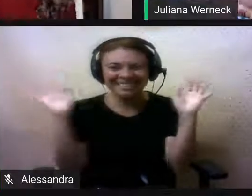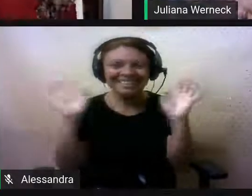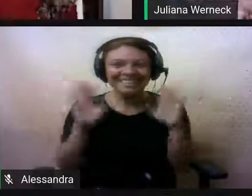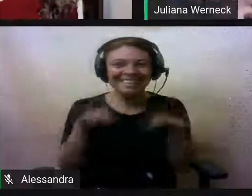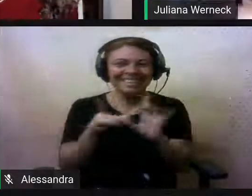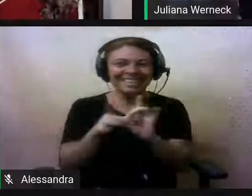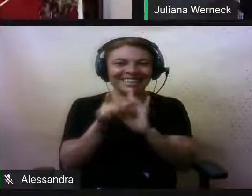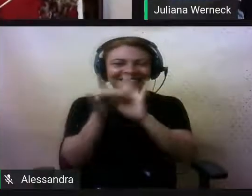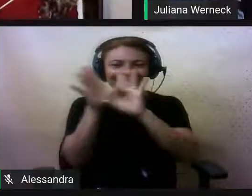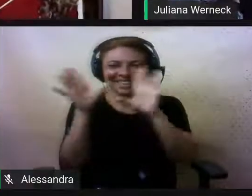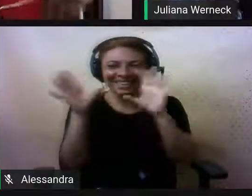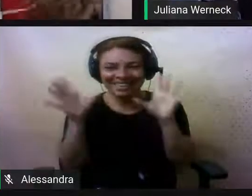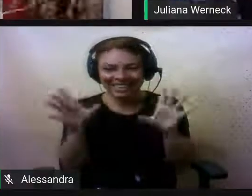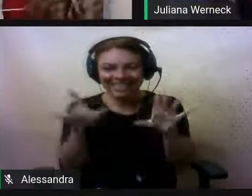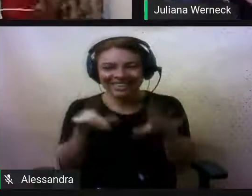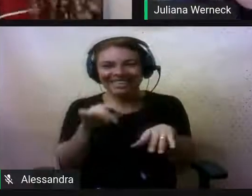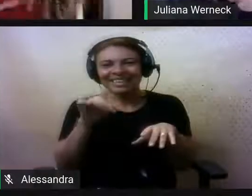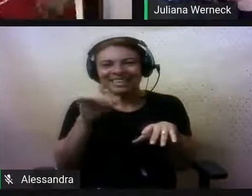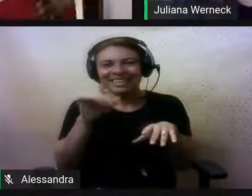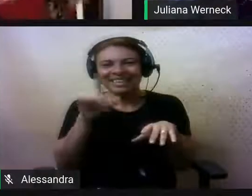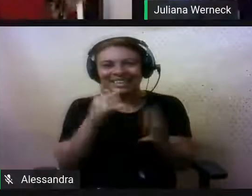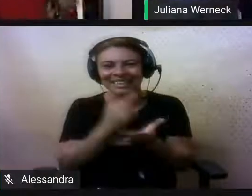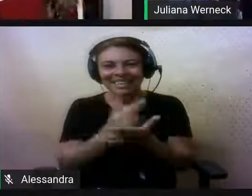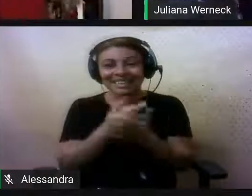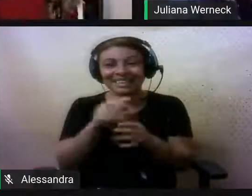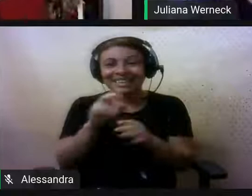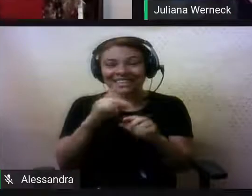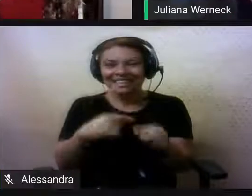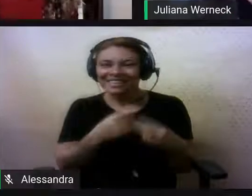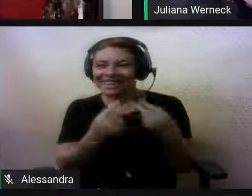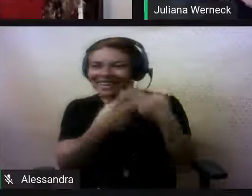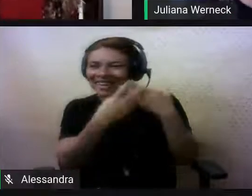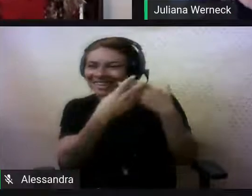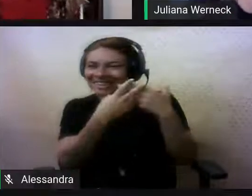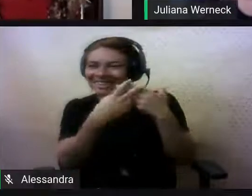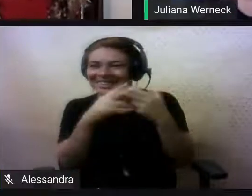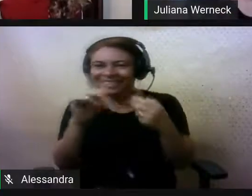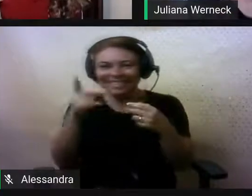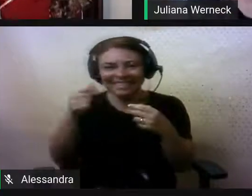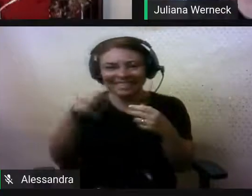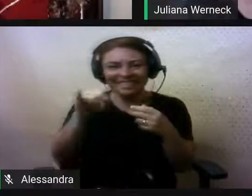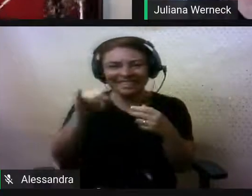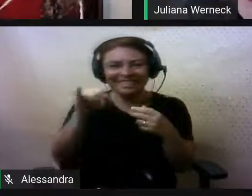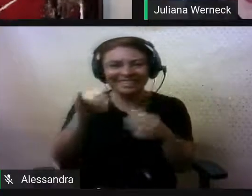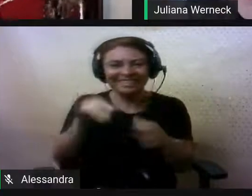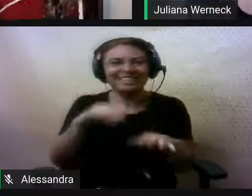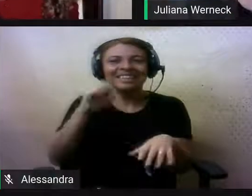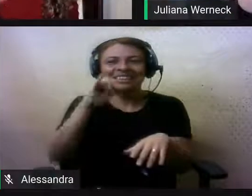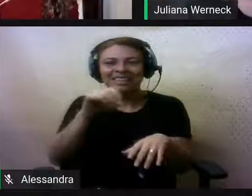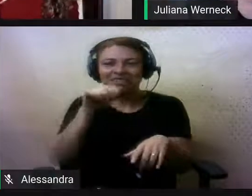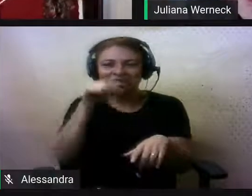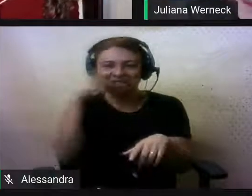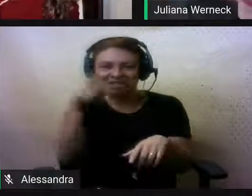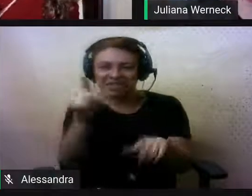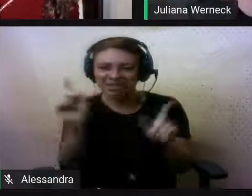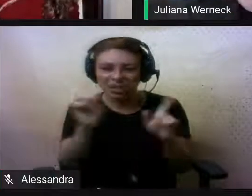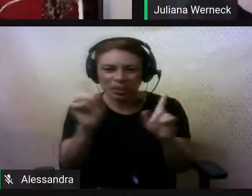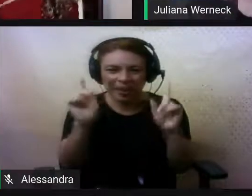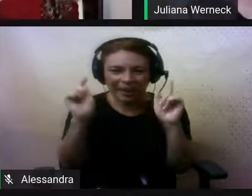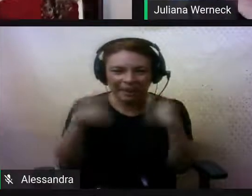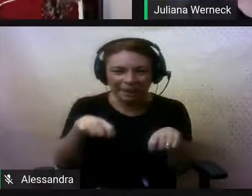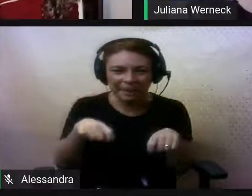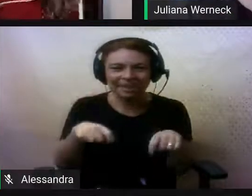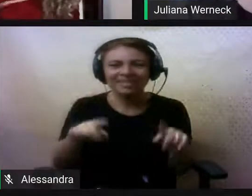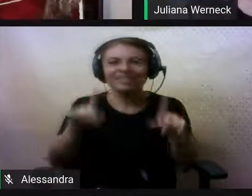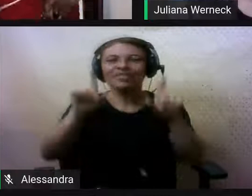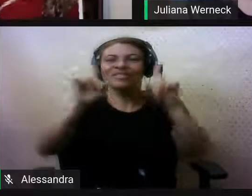É isso aí. Faltou falar a nossa hashtag dane-se, que é justamente dane-se se alguém disser que você não é capaz, você